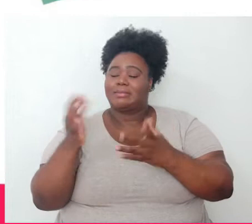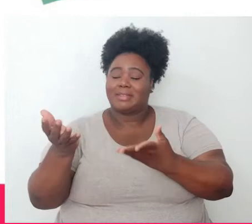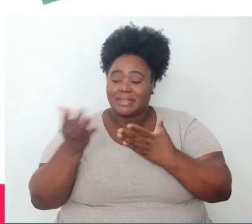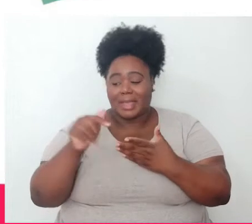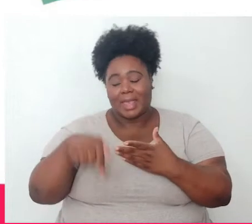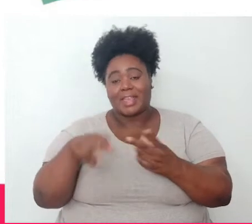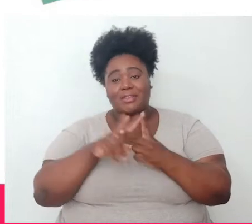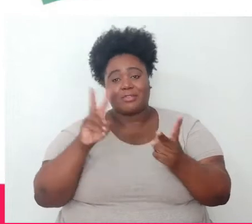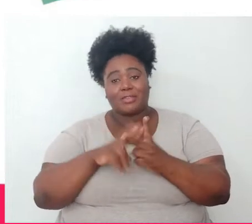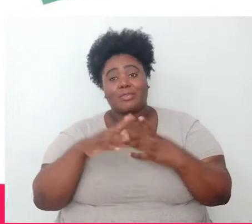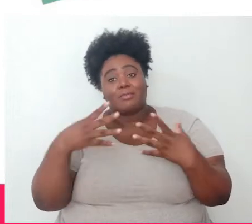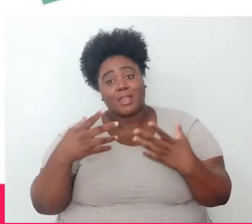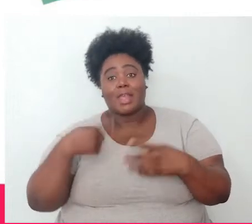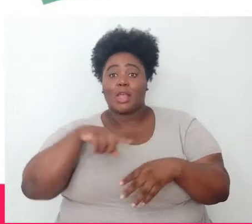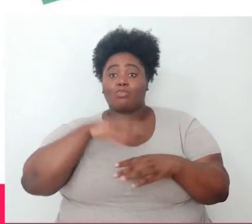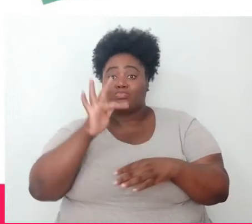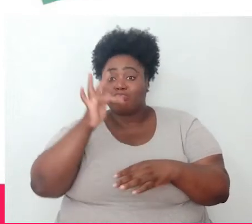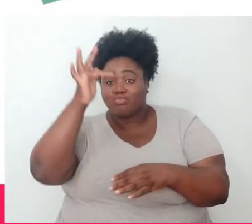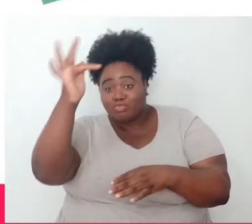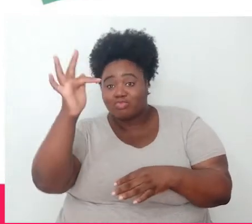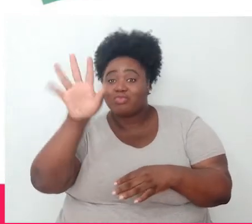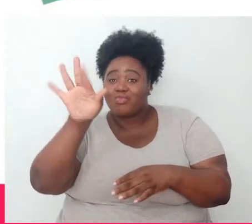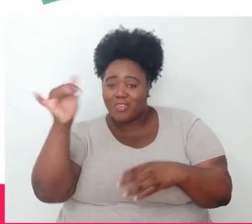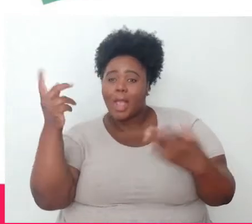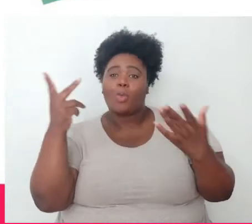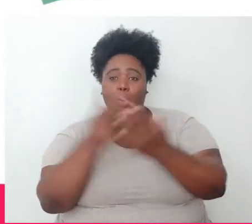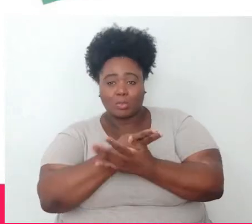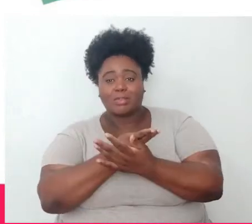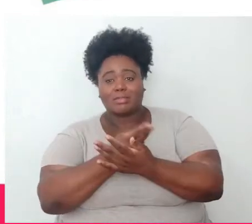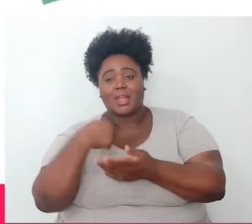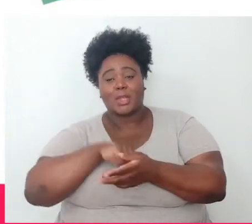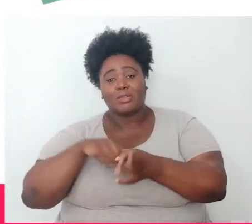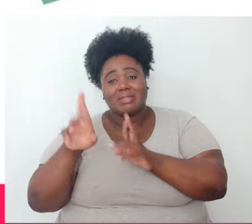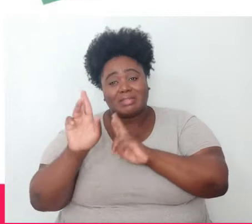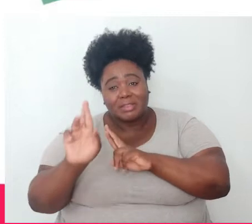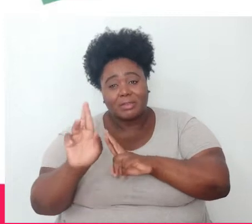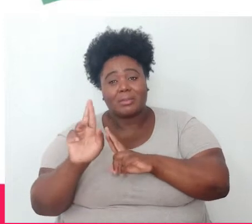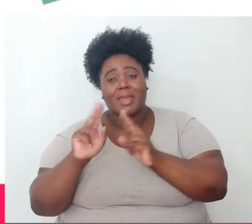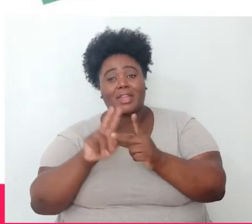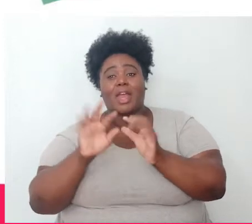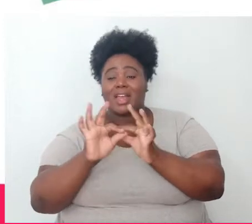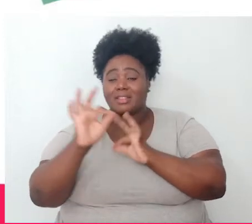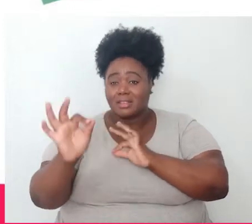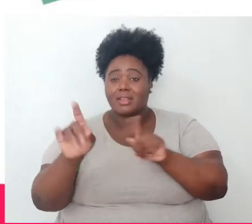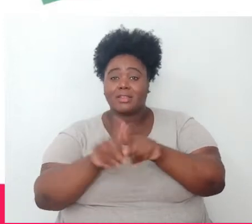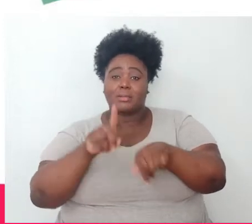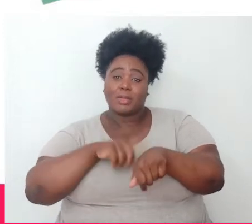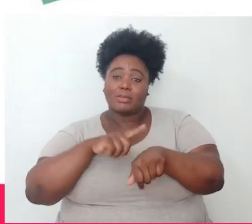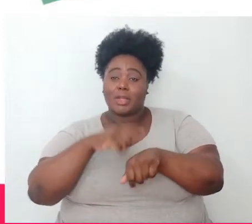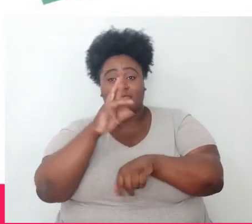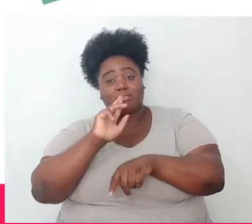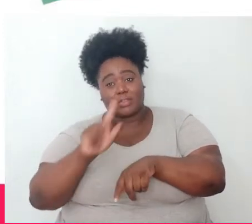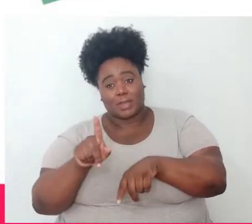vivo, né? Vamos torcer para que esse diálogo role, mesmo à distância e num tempo